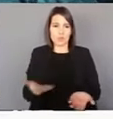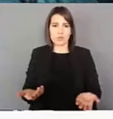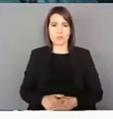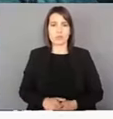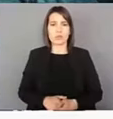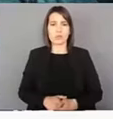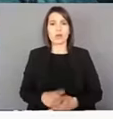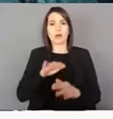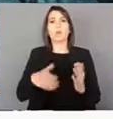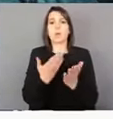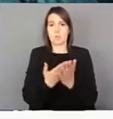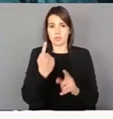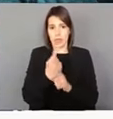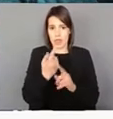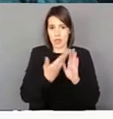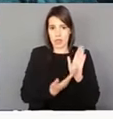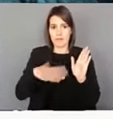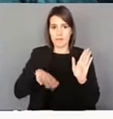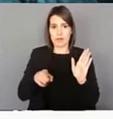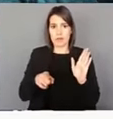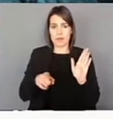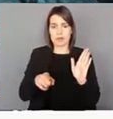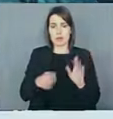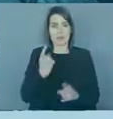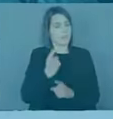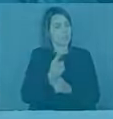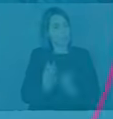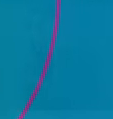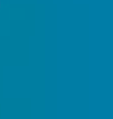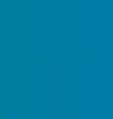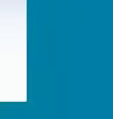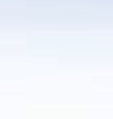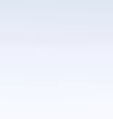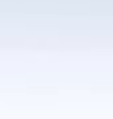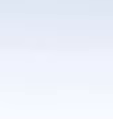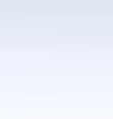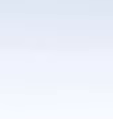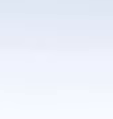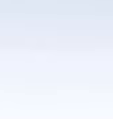Muito bem. Mantemos a proposta. Obrigada. Deputado João Viegas.